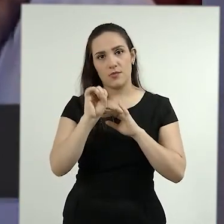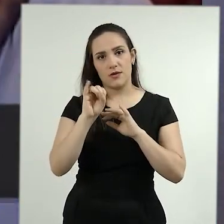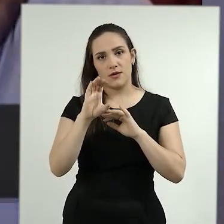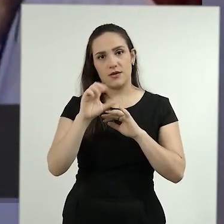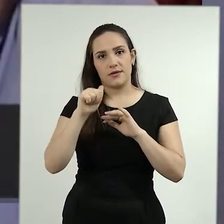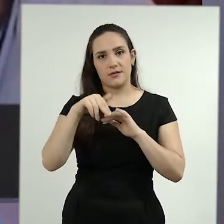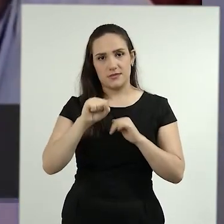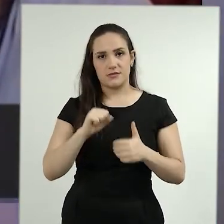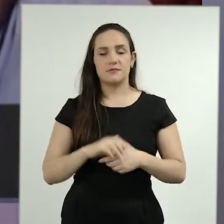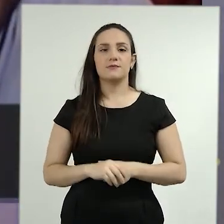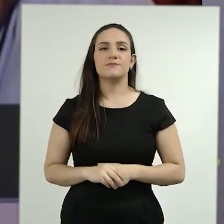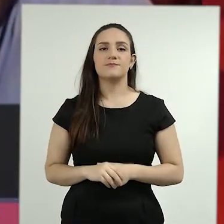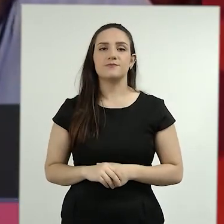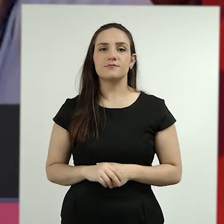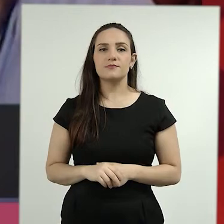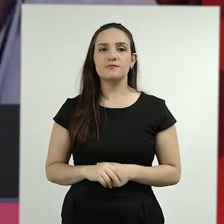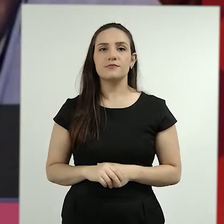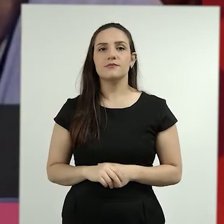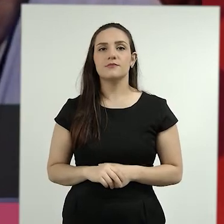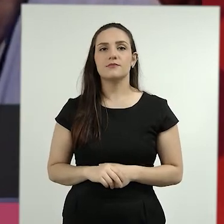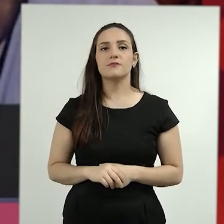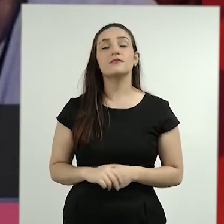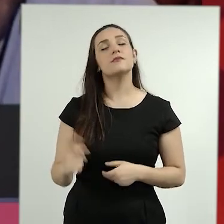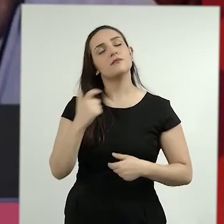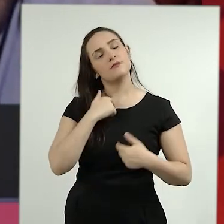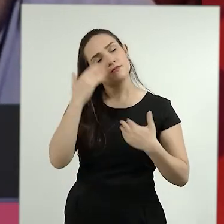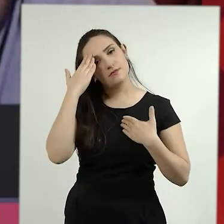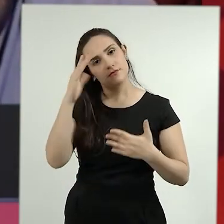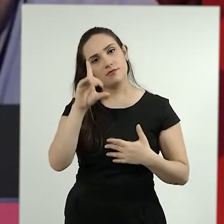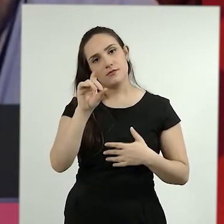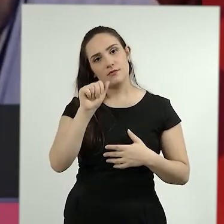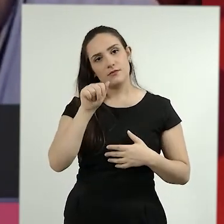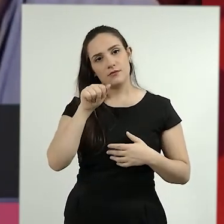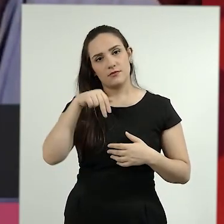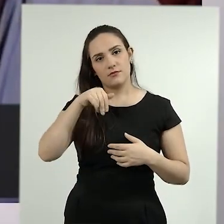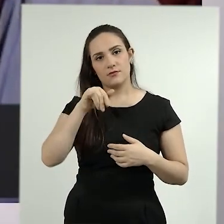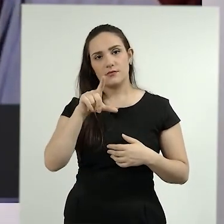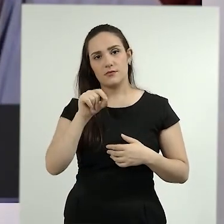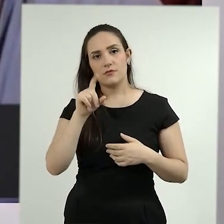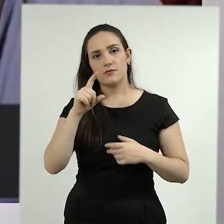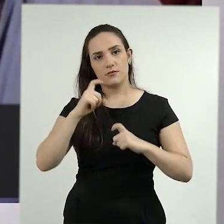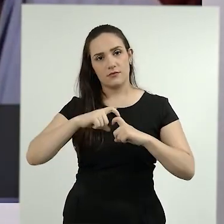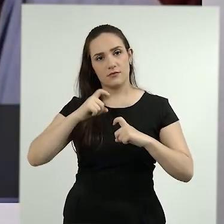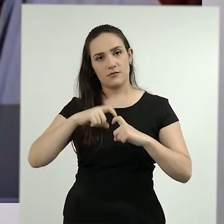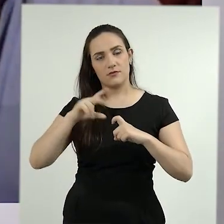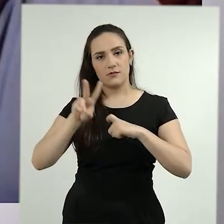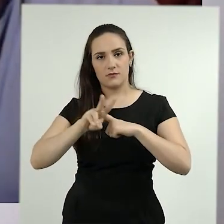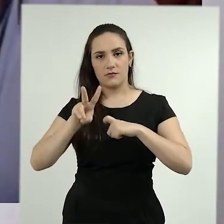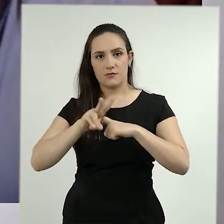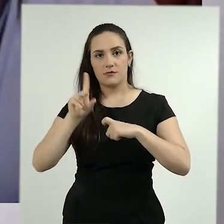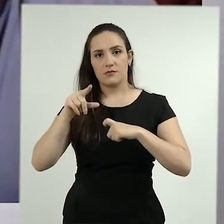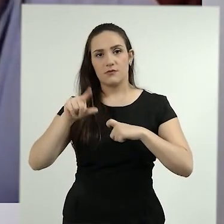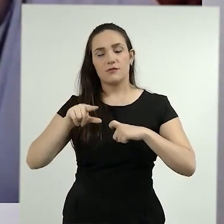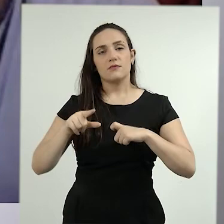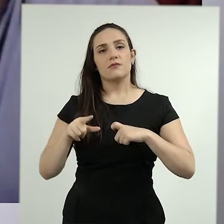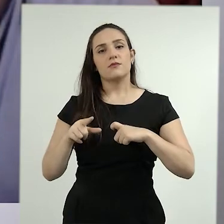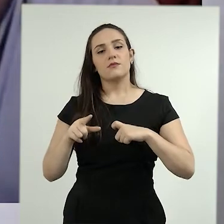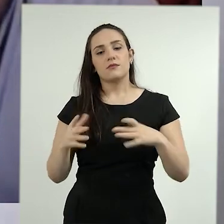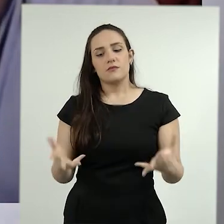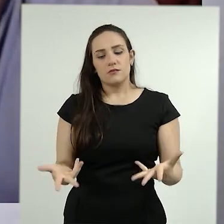Instituto de Conservação de Animais Silvestres. Bom, quero agradecer então Danilo Kluiber, médico